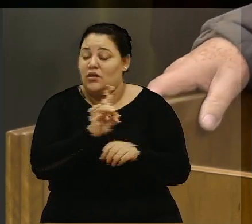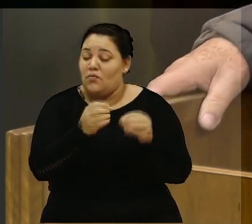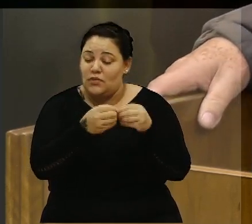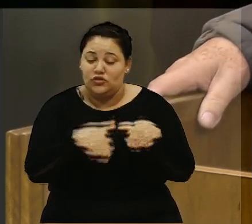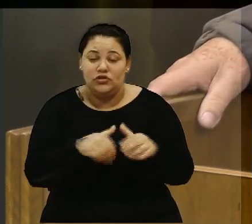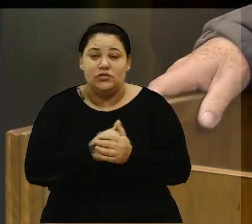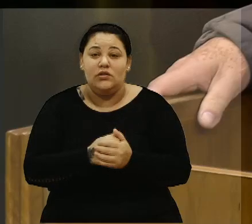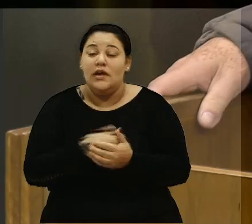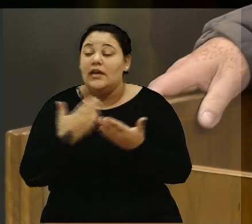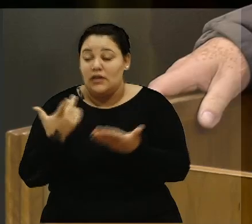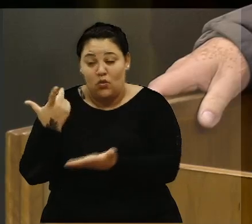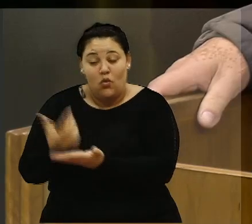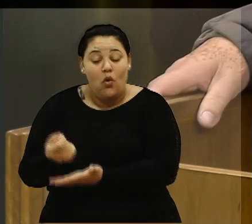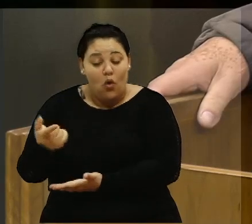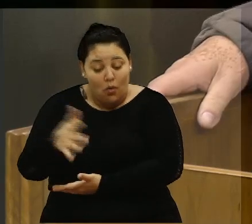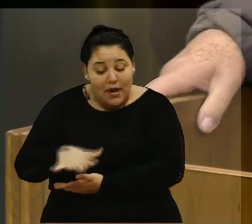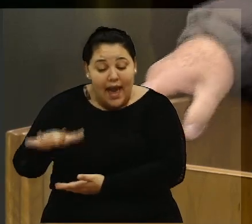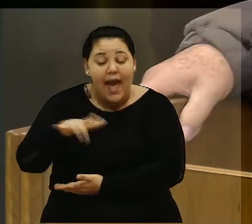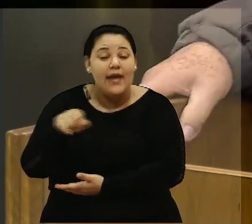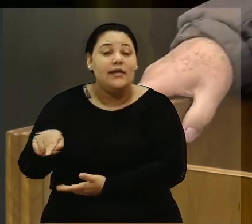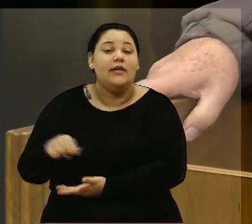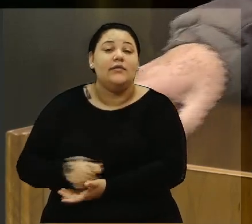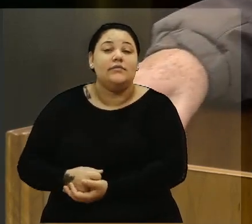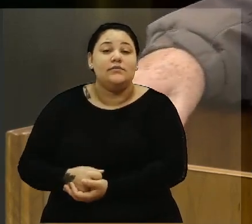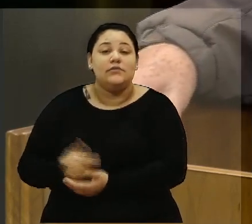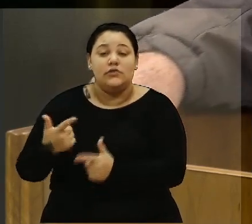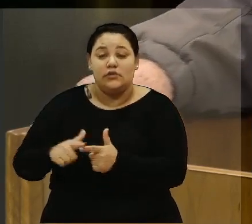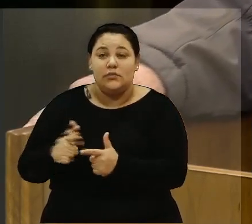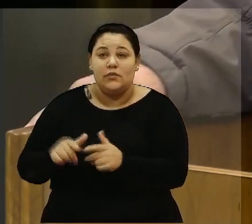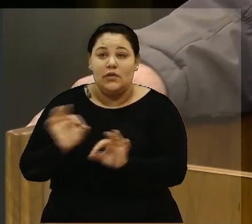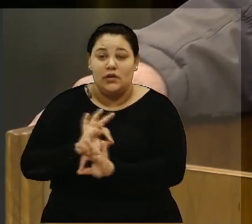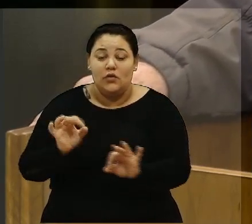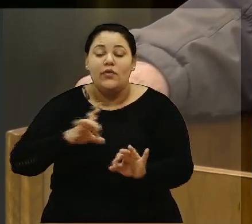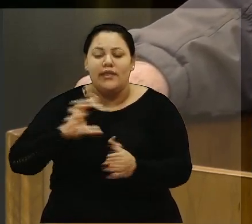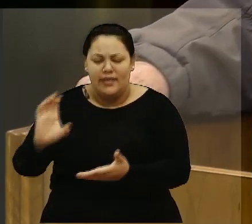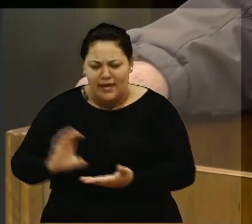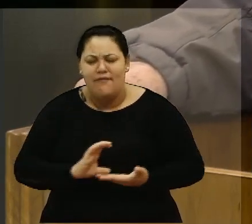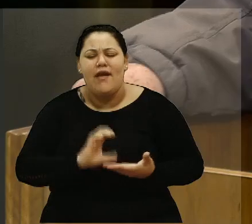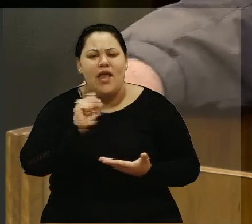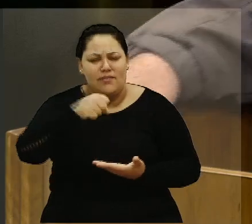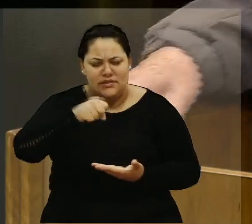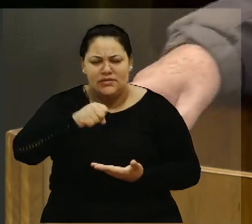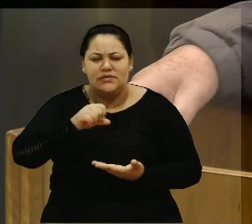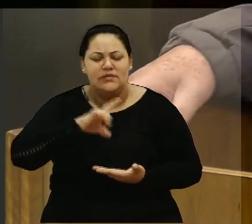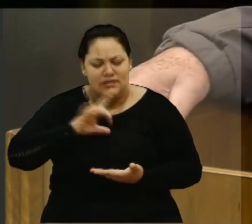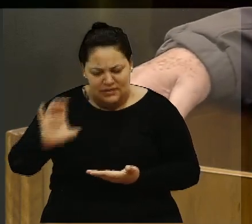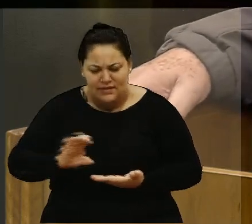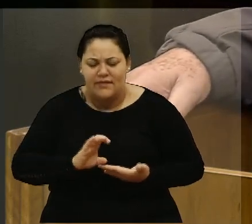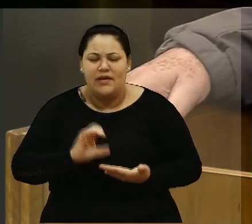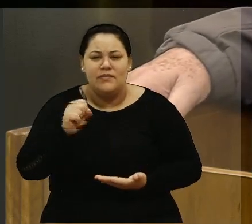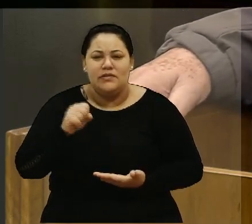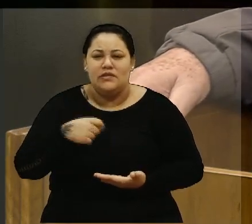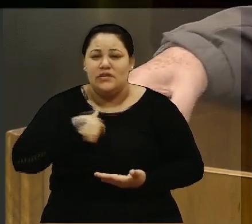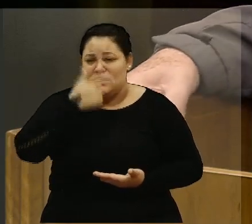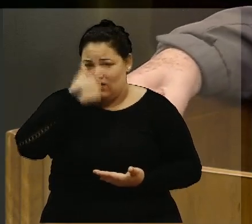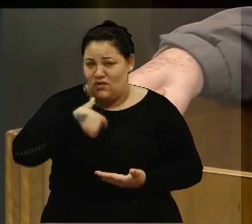área do cara. Compra, sem problema nenhum. Tem recurso. Tem recurso. Eu acho importante se